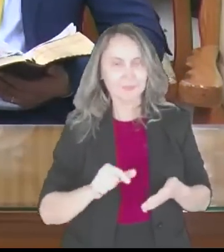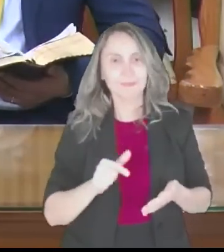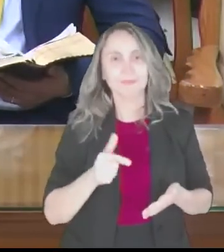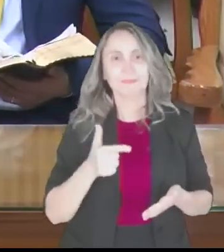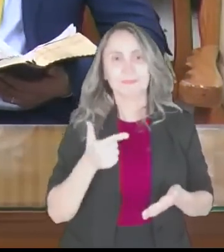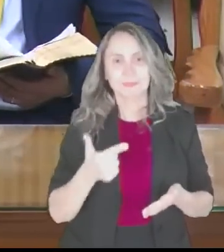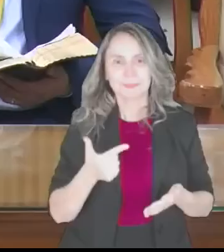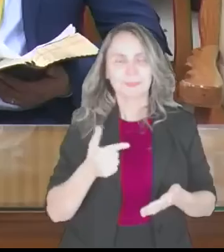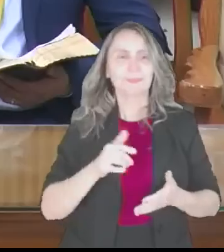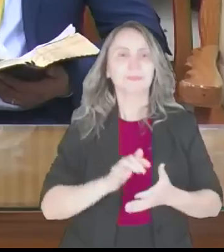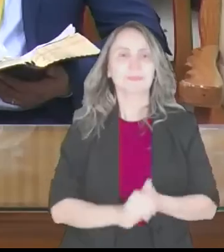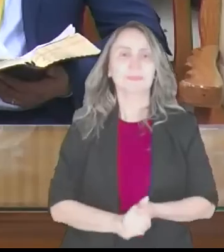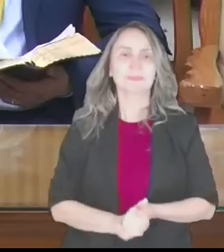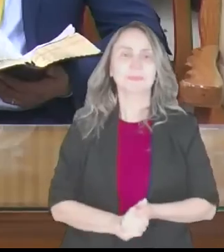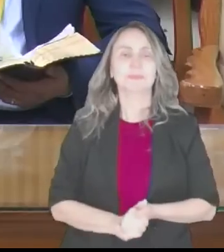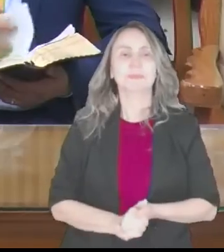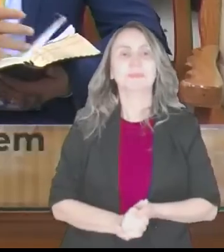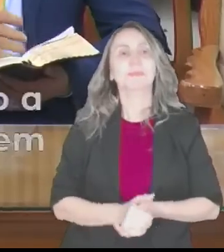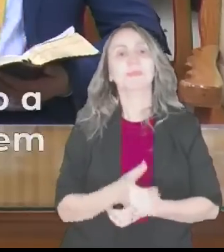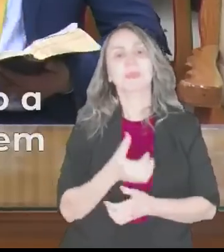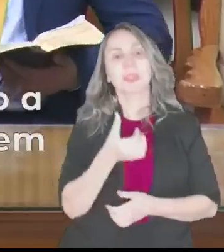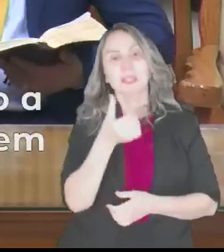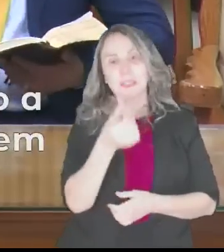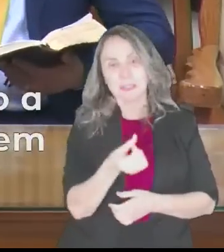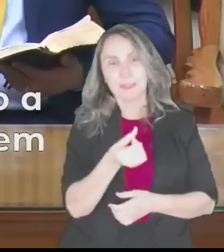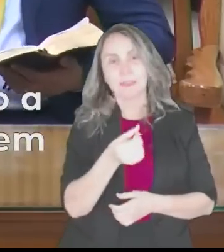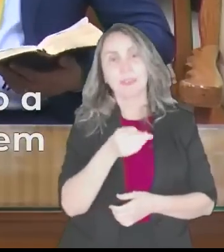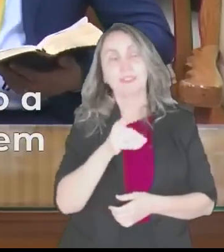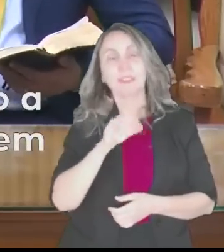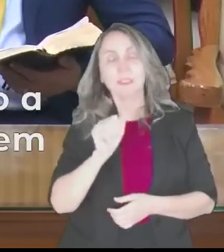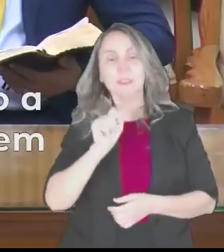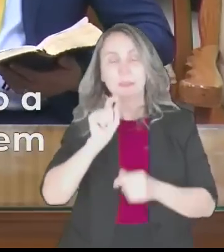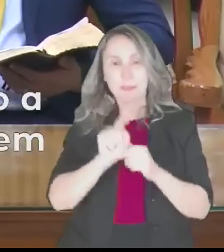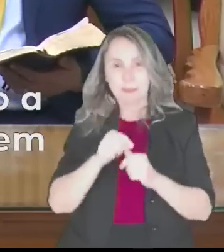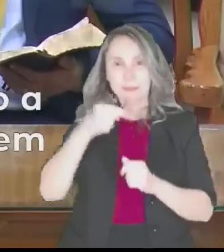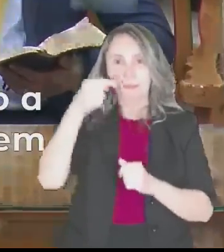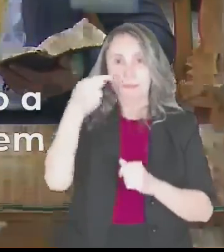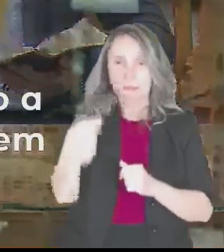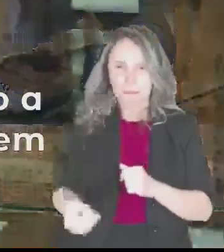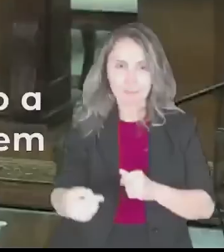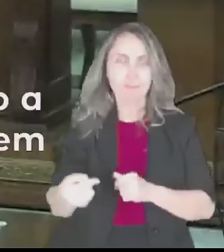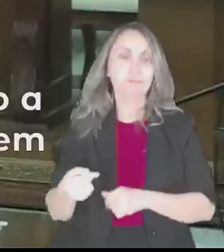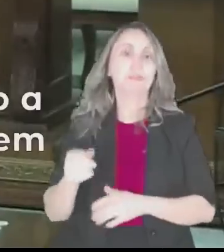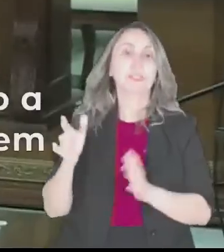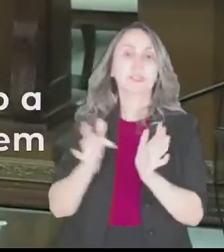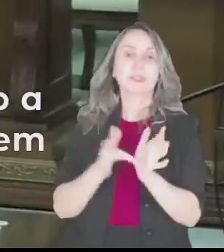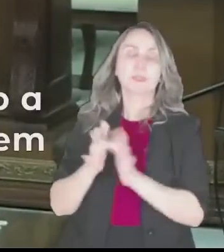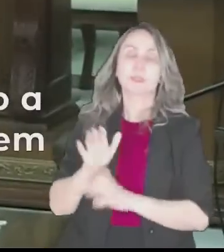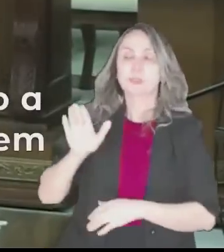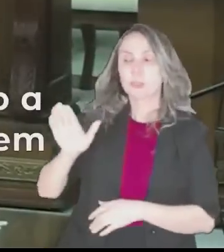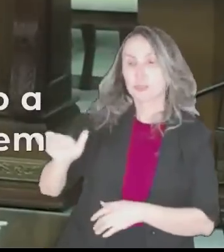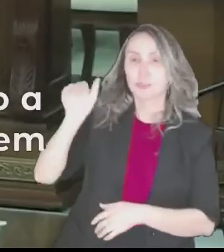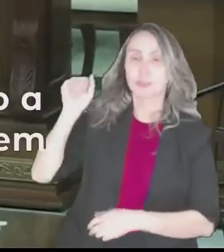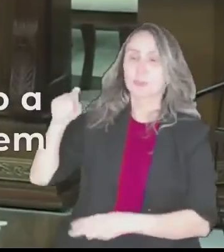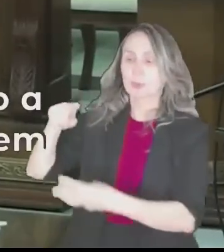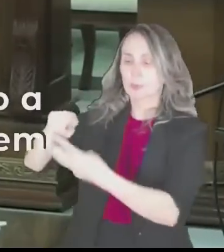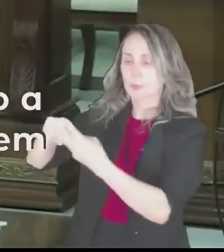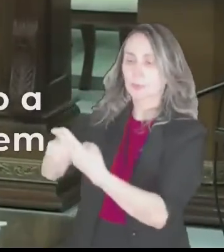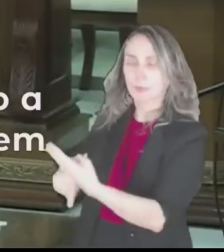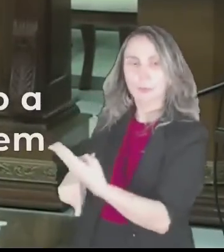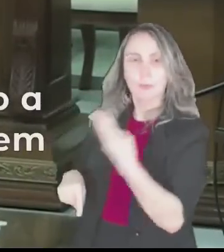E 6 dias depois, Jesus tomou consigo a Pedro, a Tiago e a João, e os